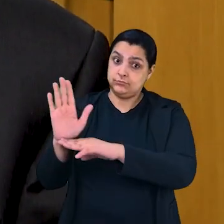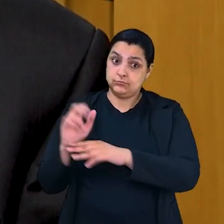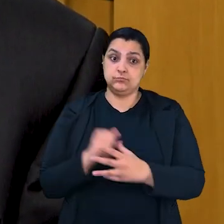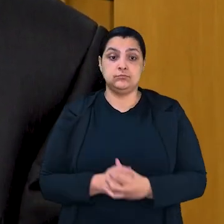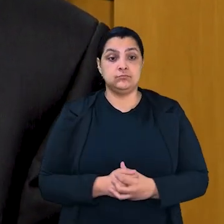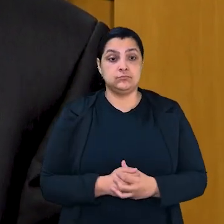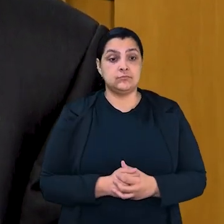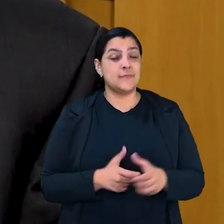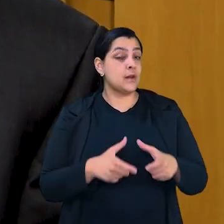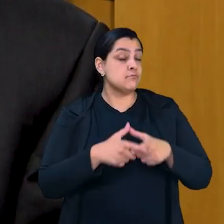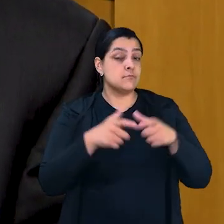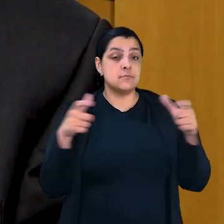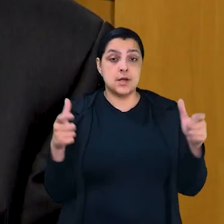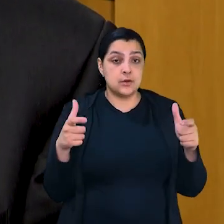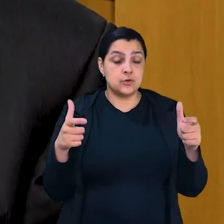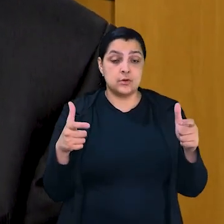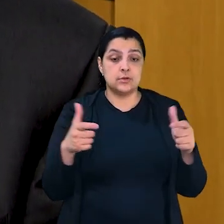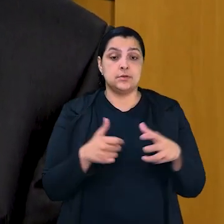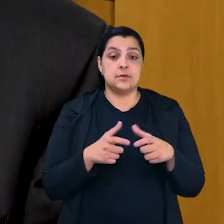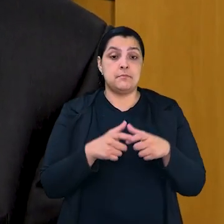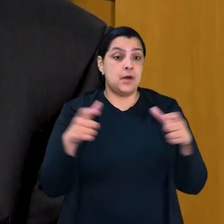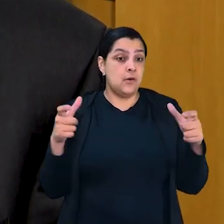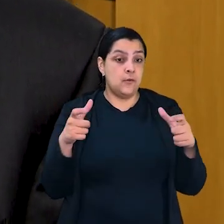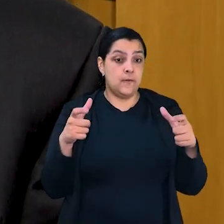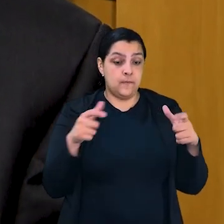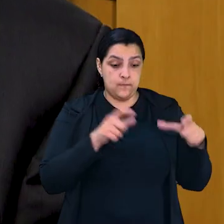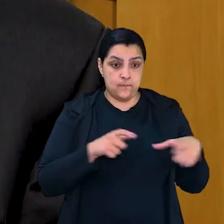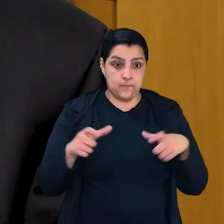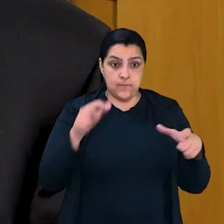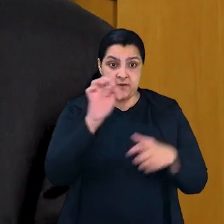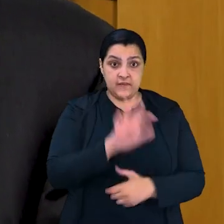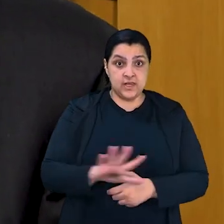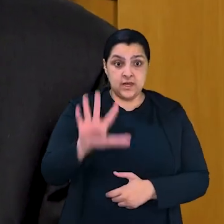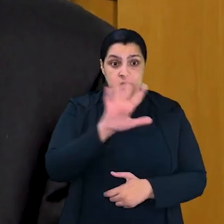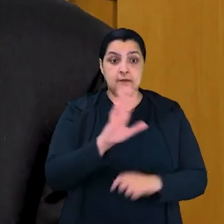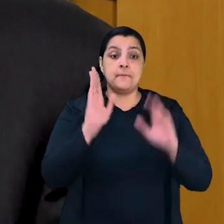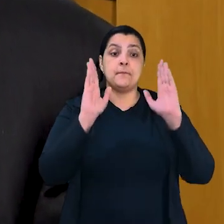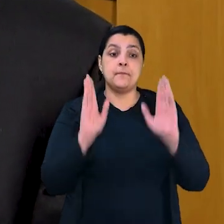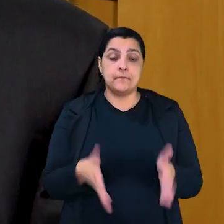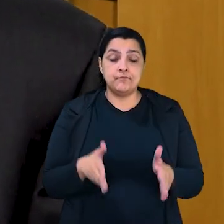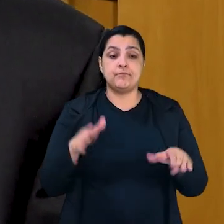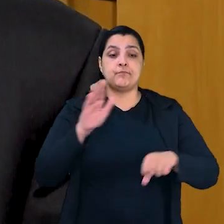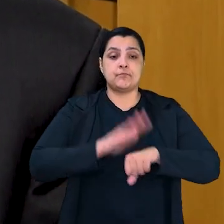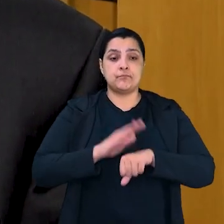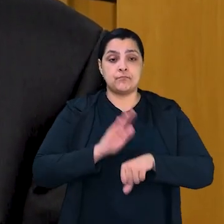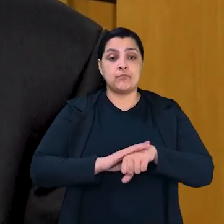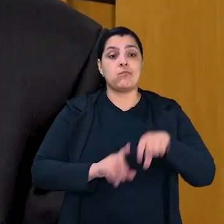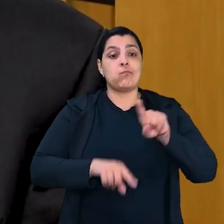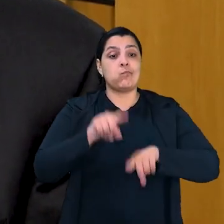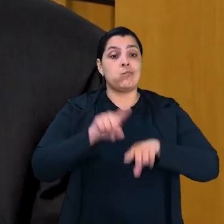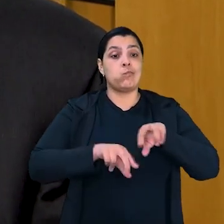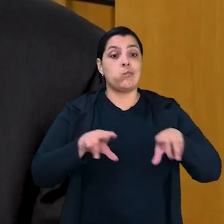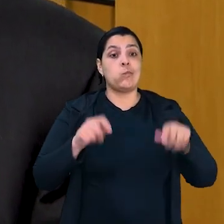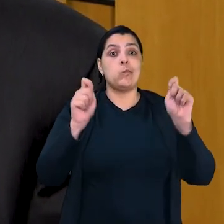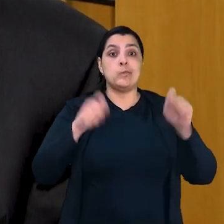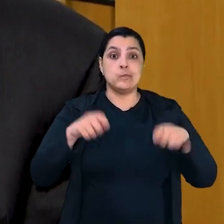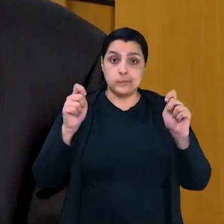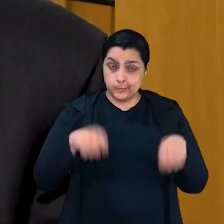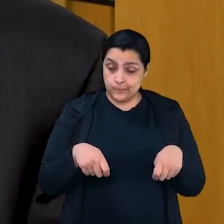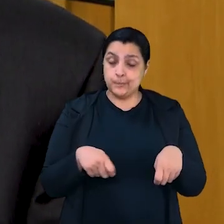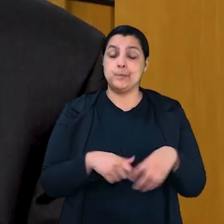de ajuda, a sua grande maioria, a maioria das unidades da federação, já trabalham com